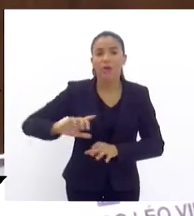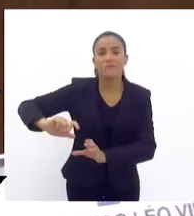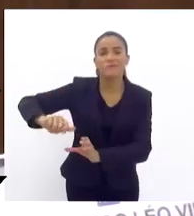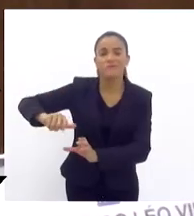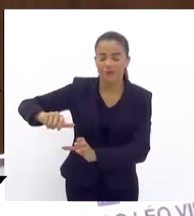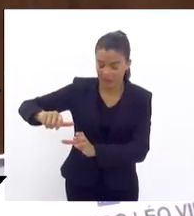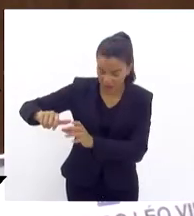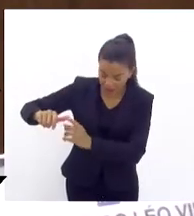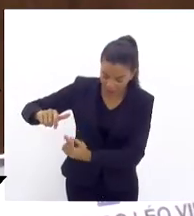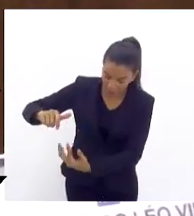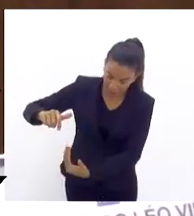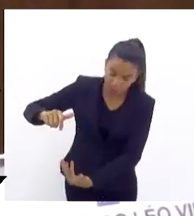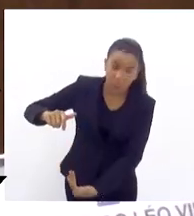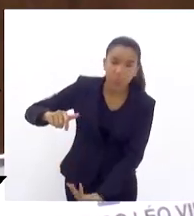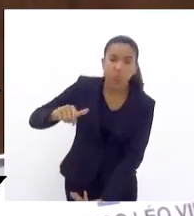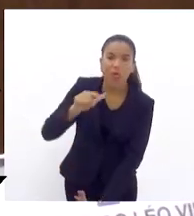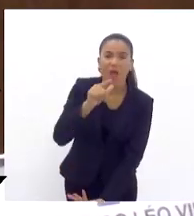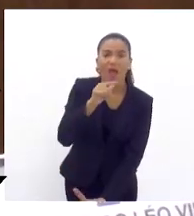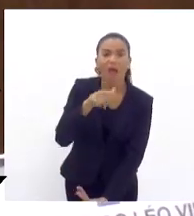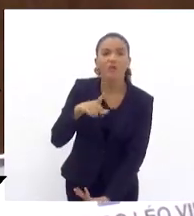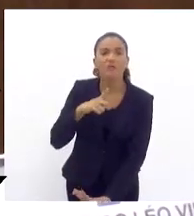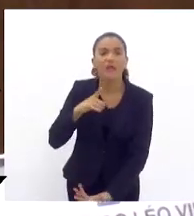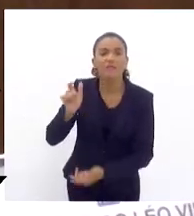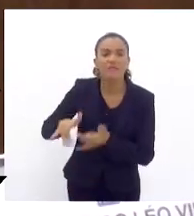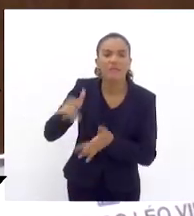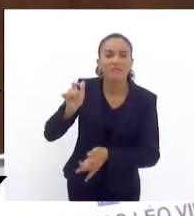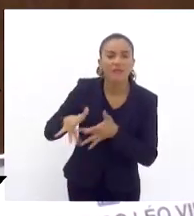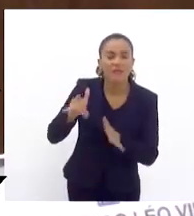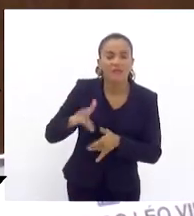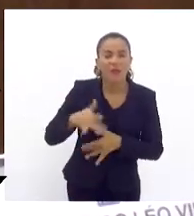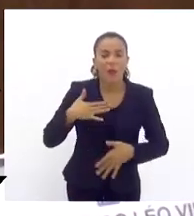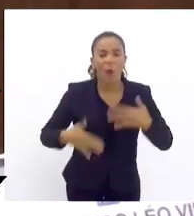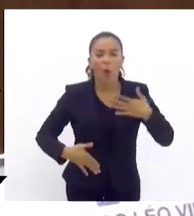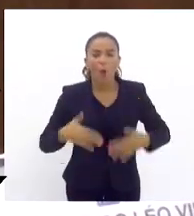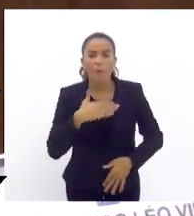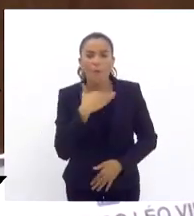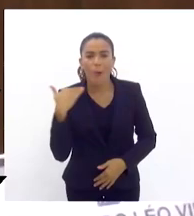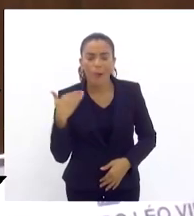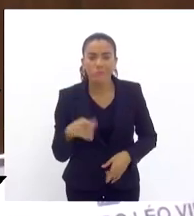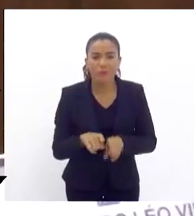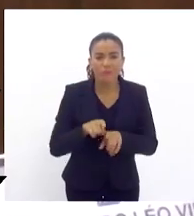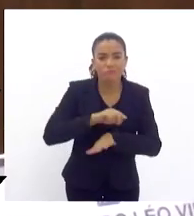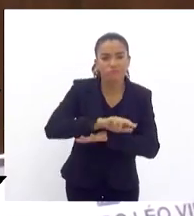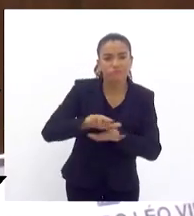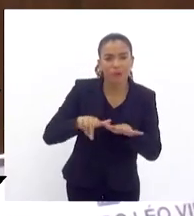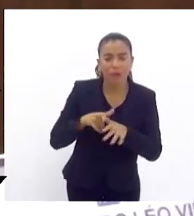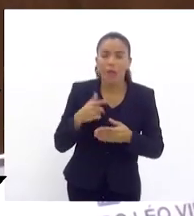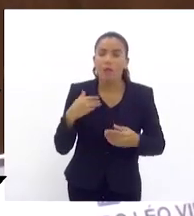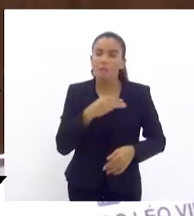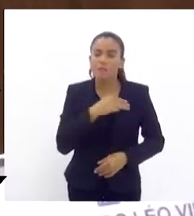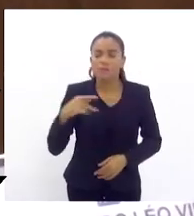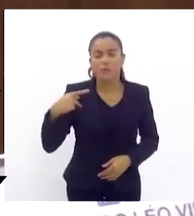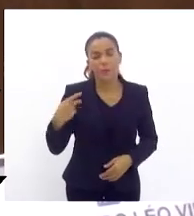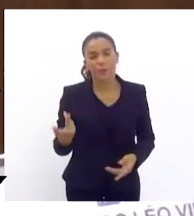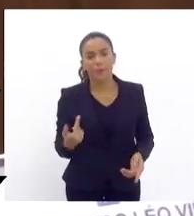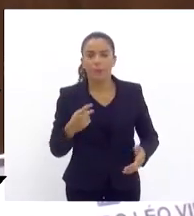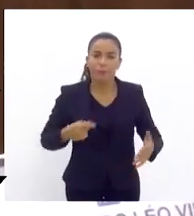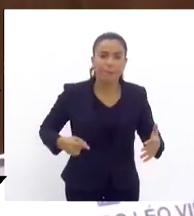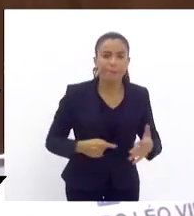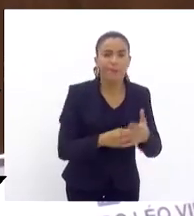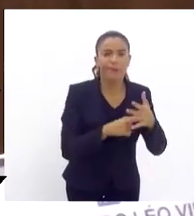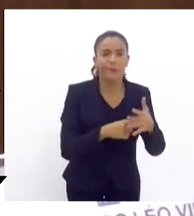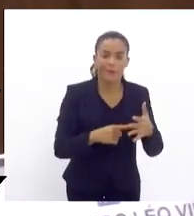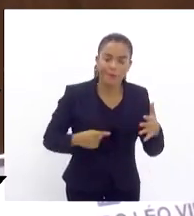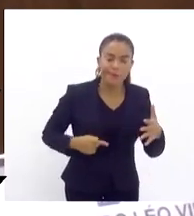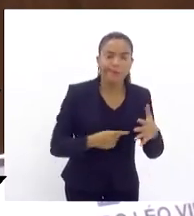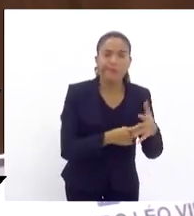pessoal. E está lá as prefeituras dentro de comitê, que o Ministério Público, nós temos que toda hora recorrer no Ministério Público, que é a luz no fim do túnel para a sociedade,